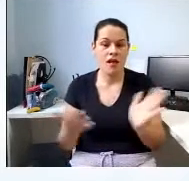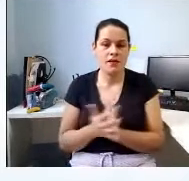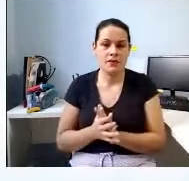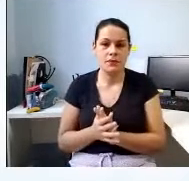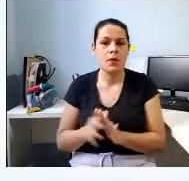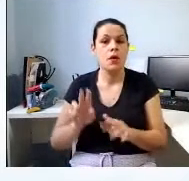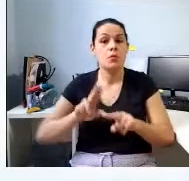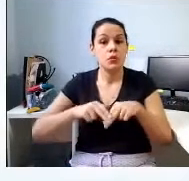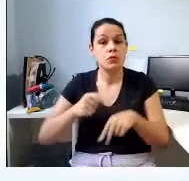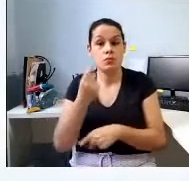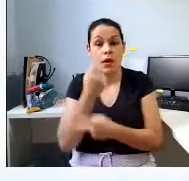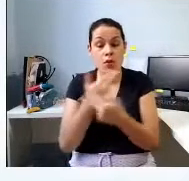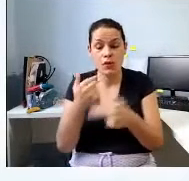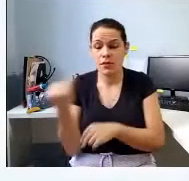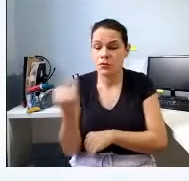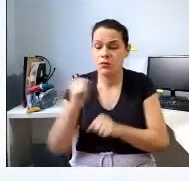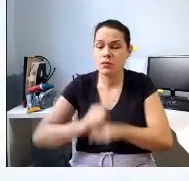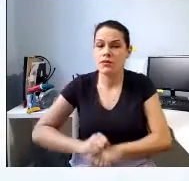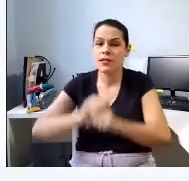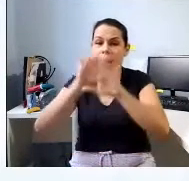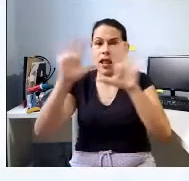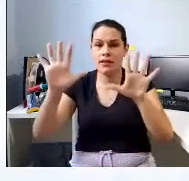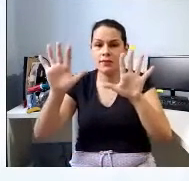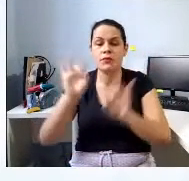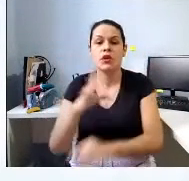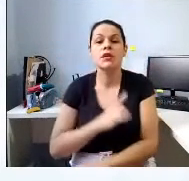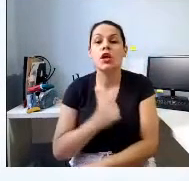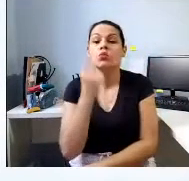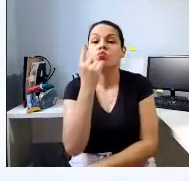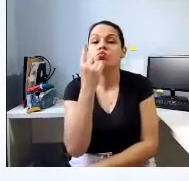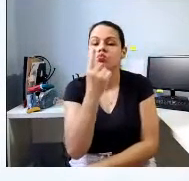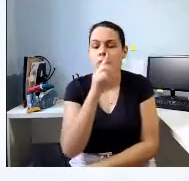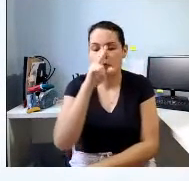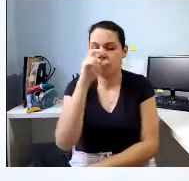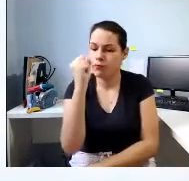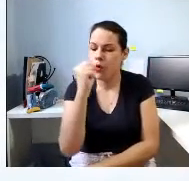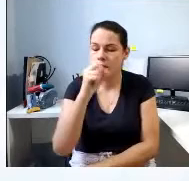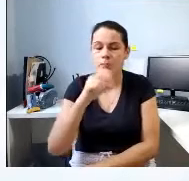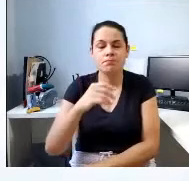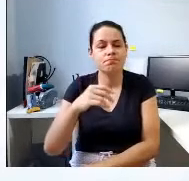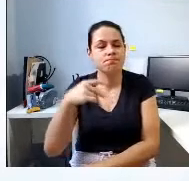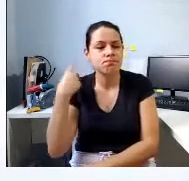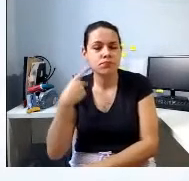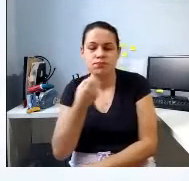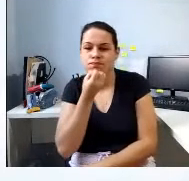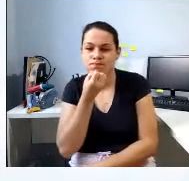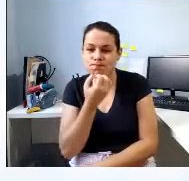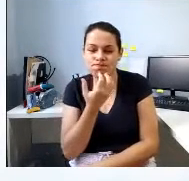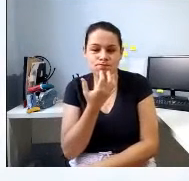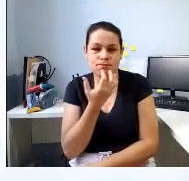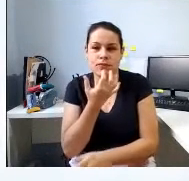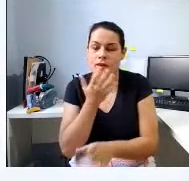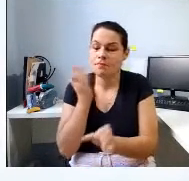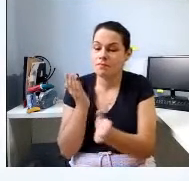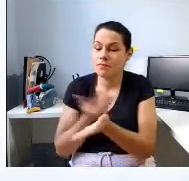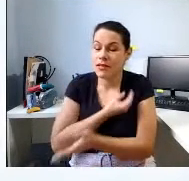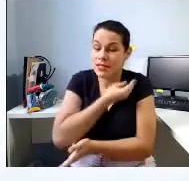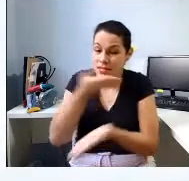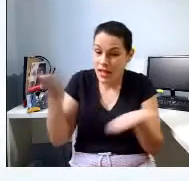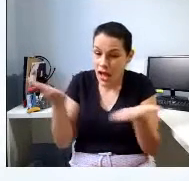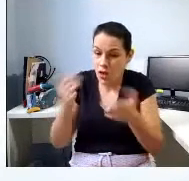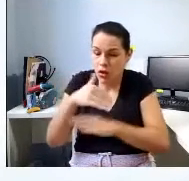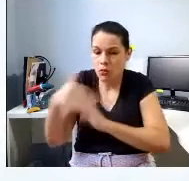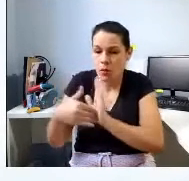ser esclarecida. Só tem uma força política no extremo, que são as forças bolsonaristas lideradas, portanto,